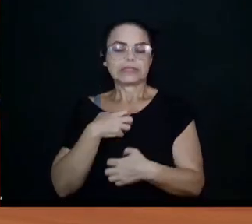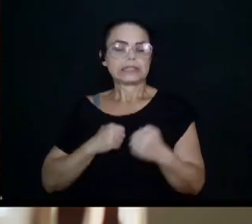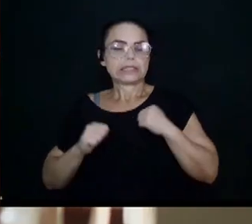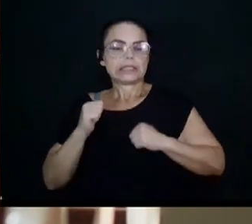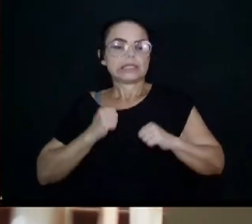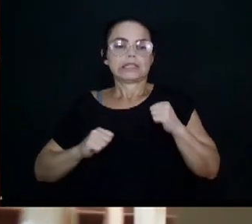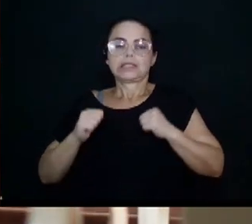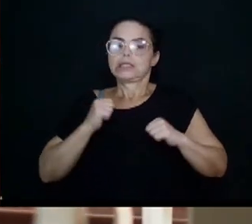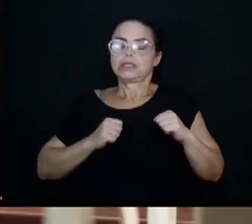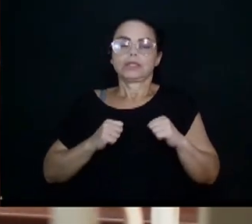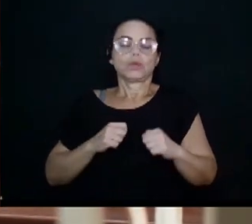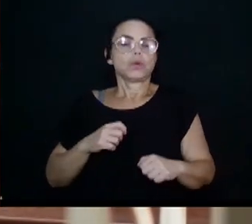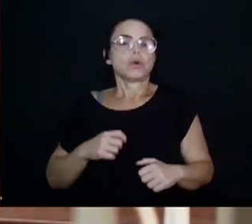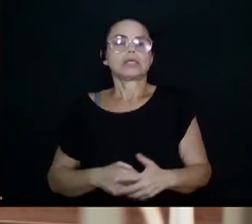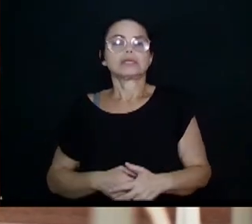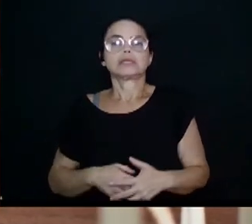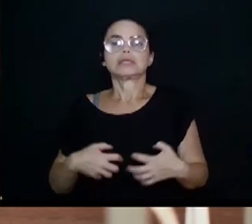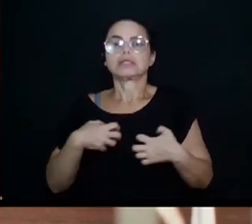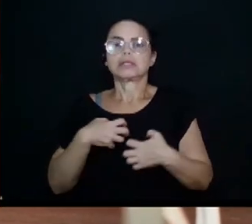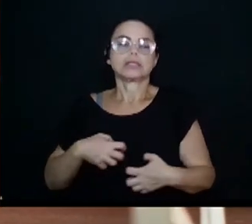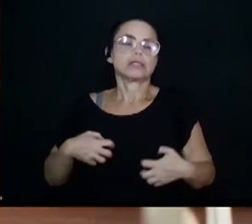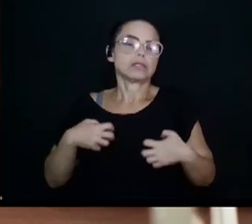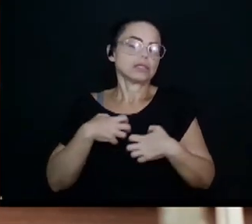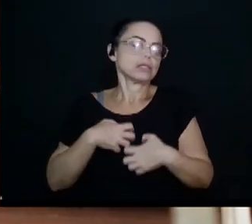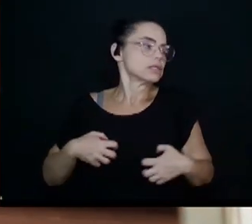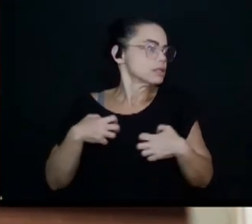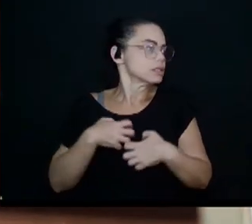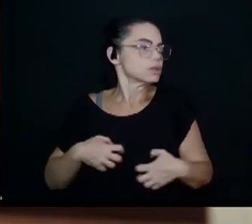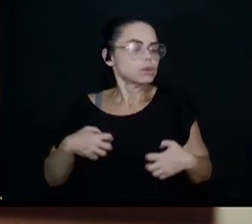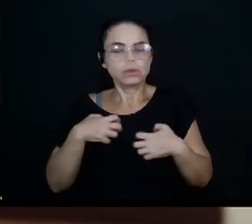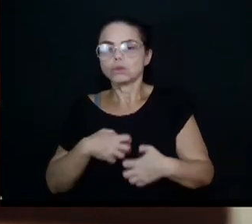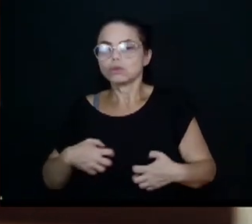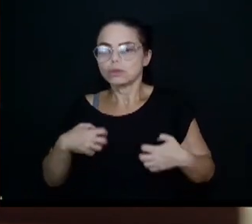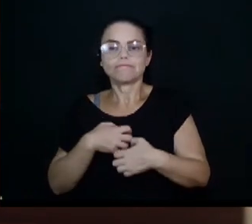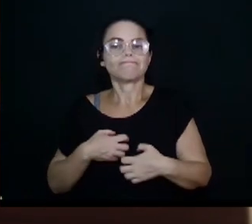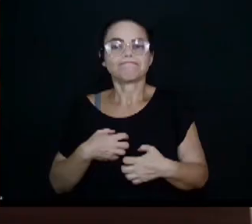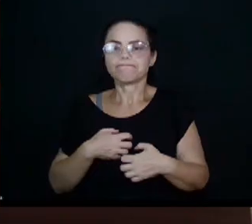está gerando uma ansiedade muito grande, fora de controle.